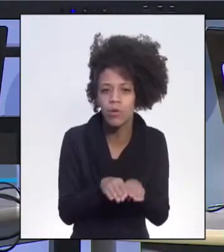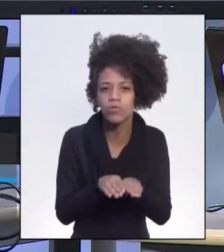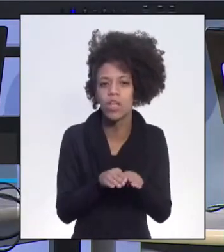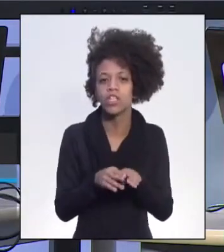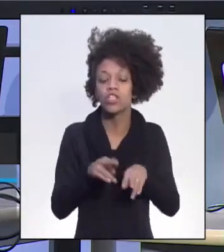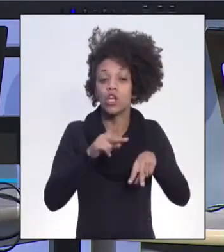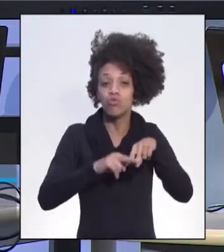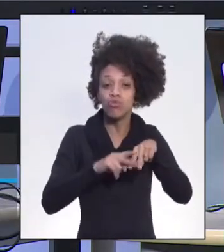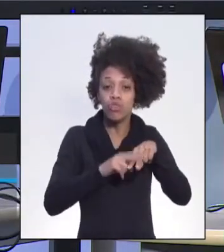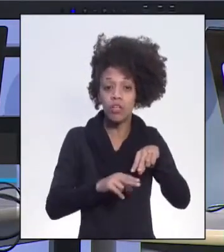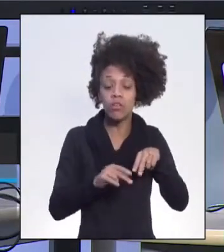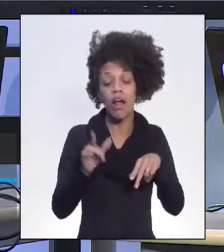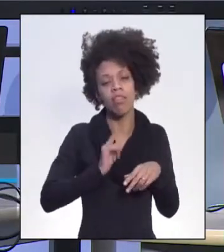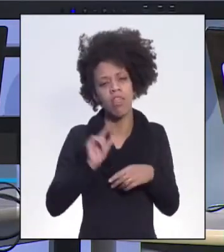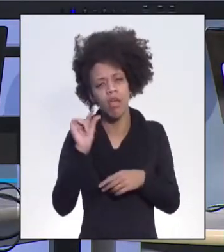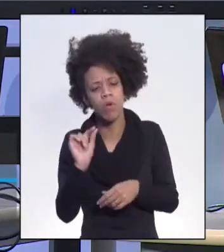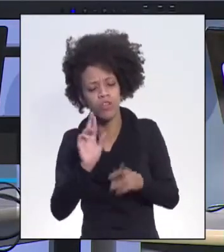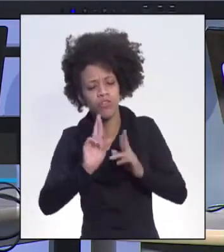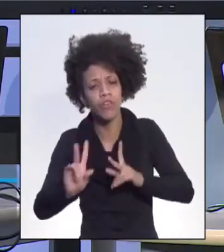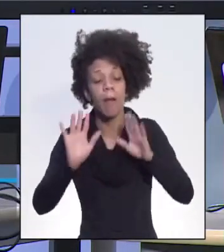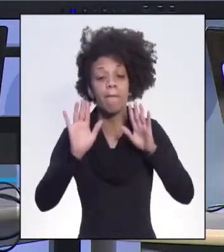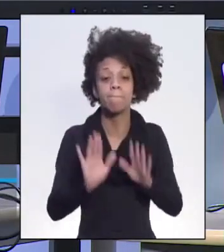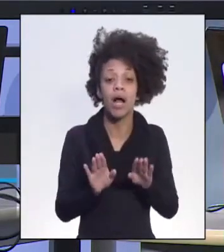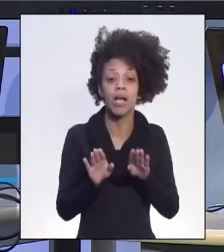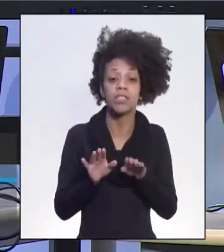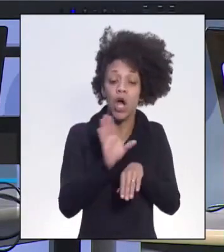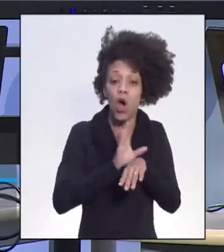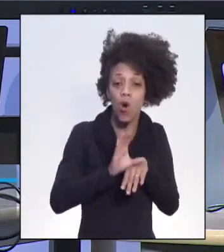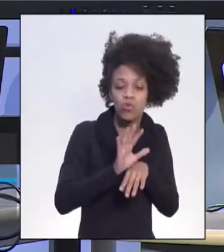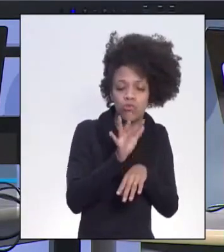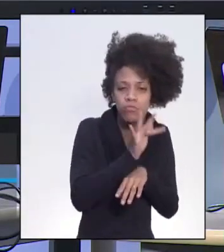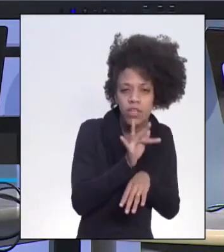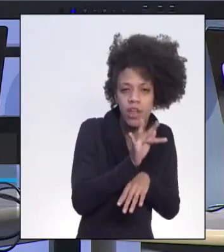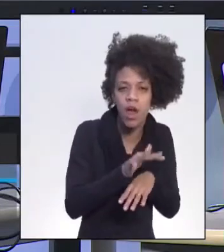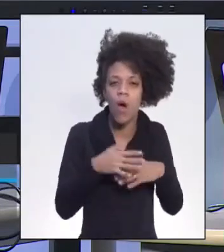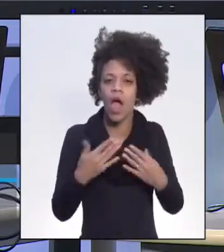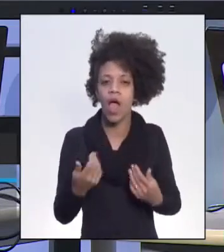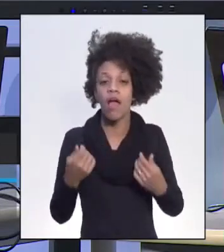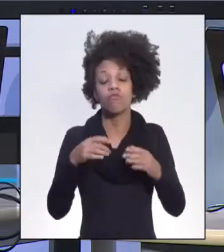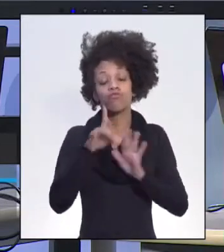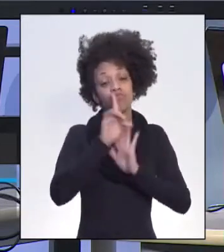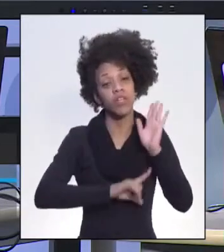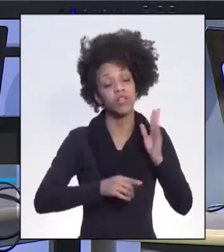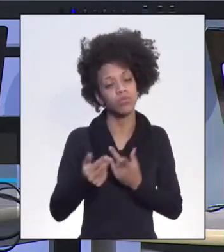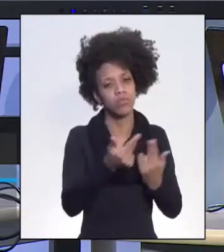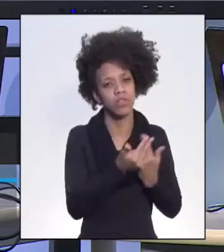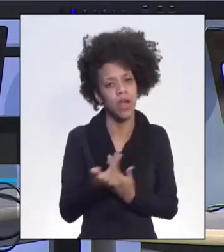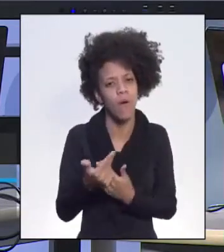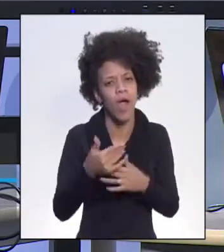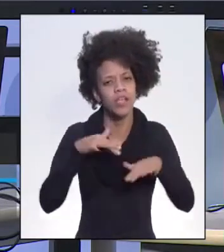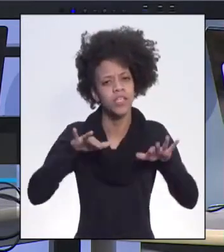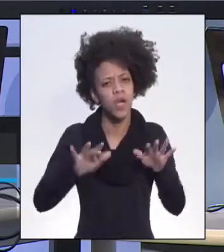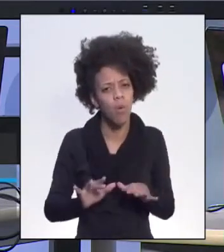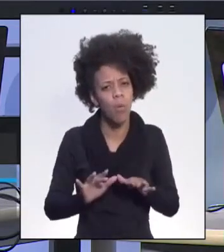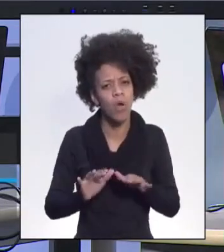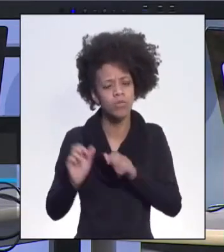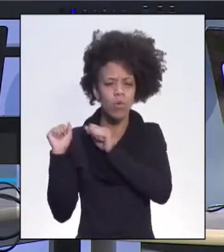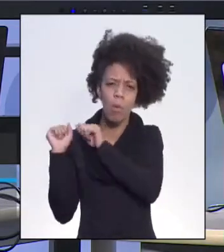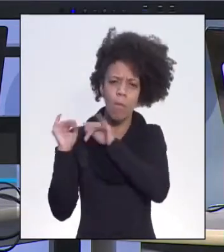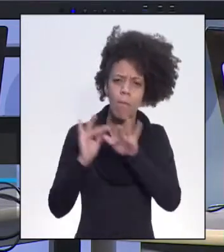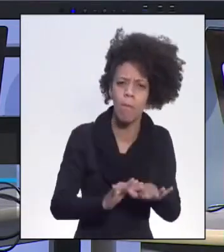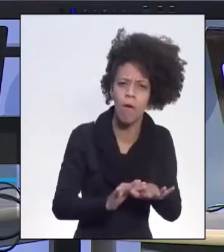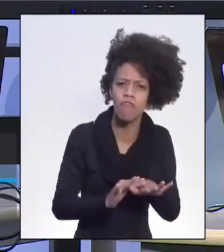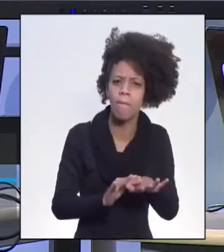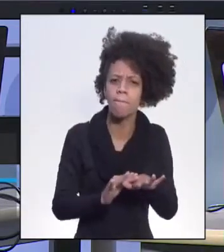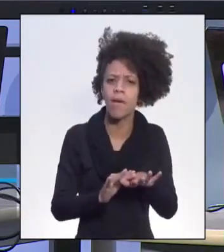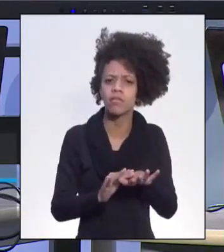sexo, existe uma pequena diferença, mas, constitucionalmente, nós temos direitos iguais. E, quando o movimento feminista surge,